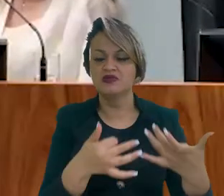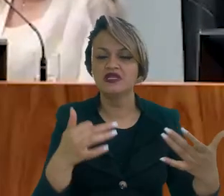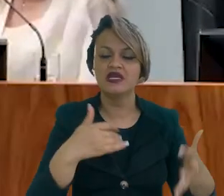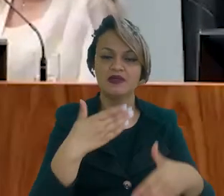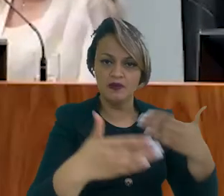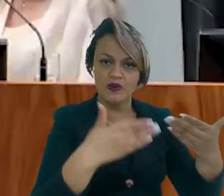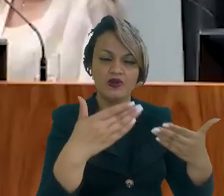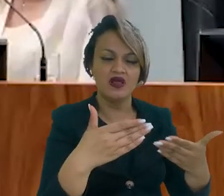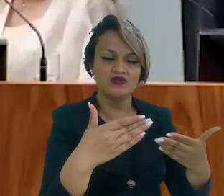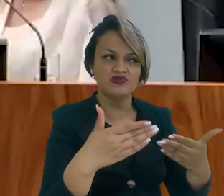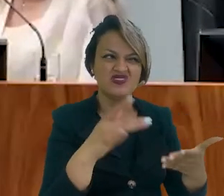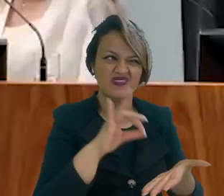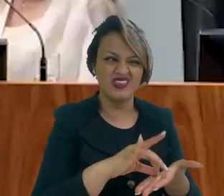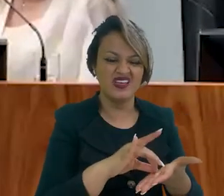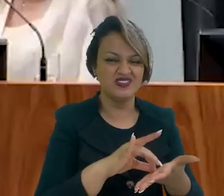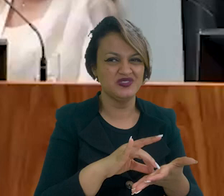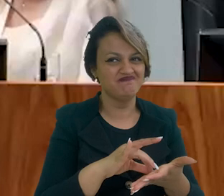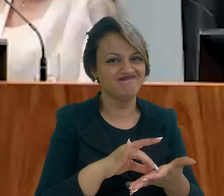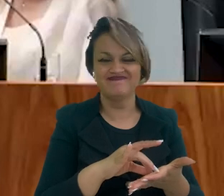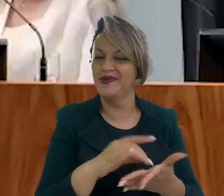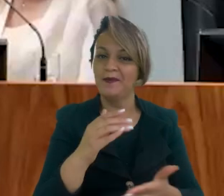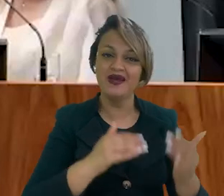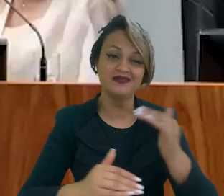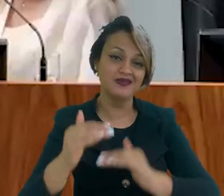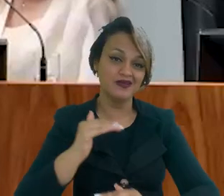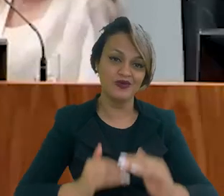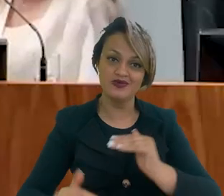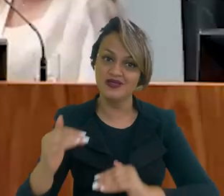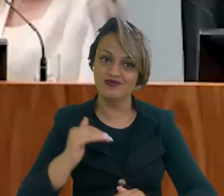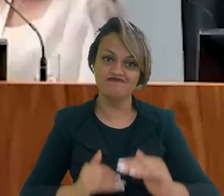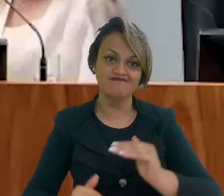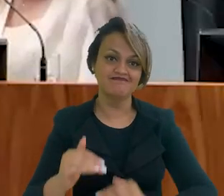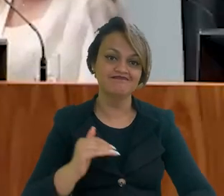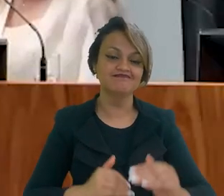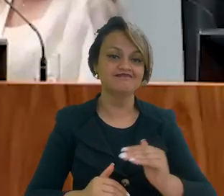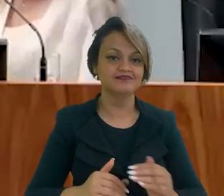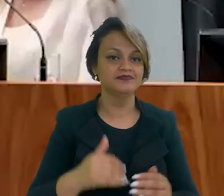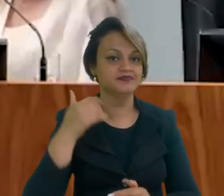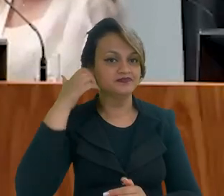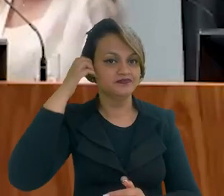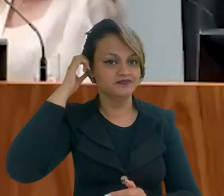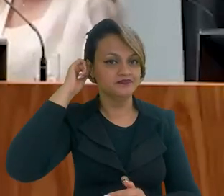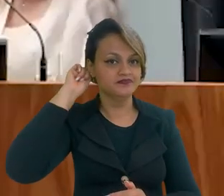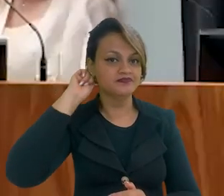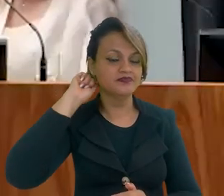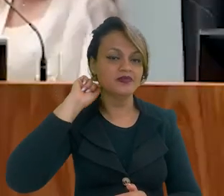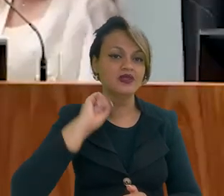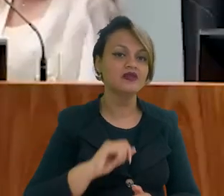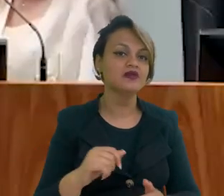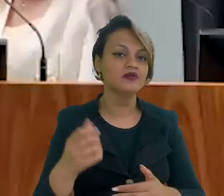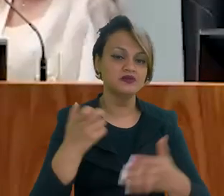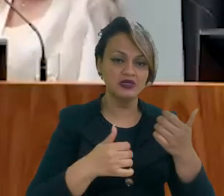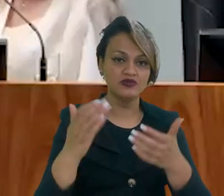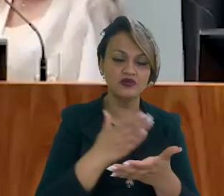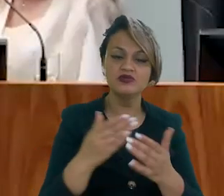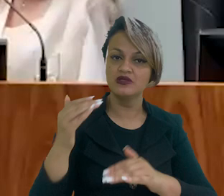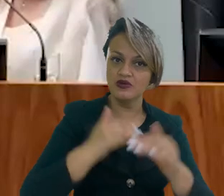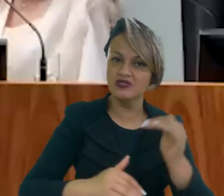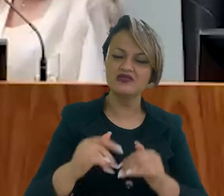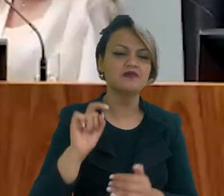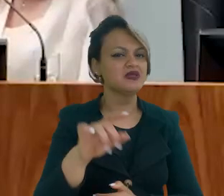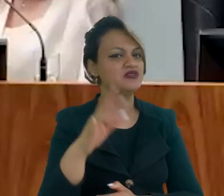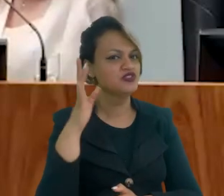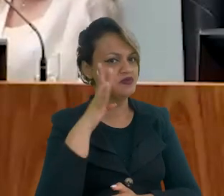o que alguns segundos críticos pregam como avanço Na verdade seria um retrocesso de modelo